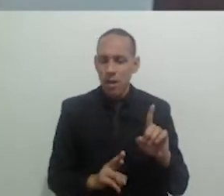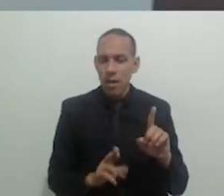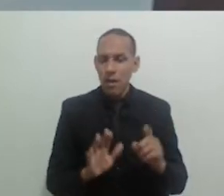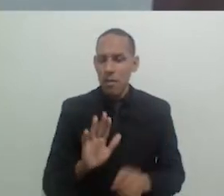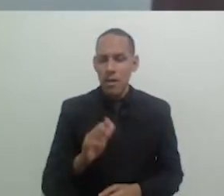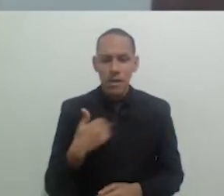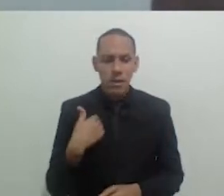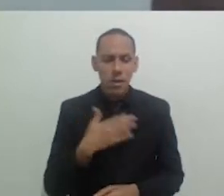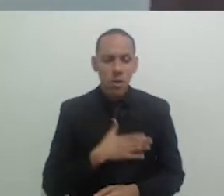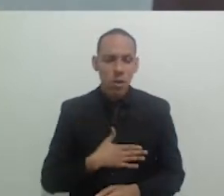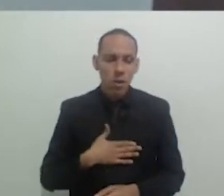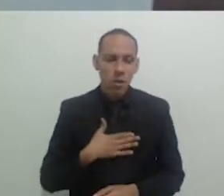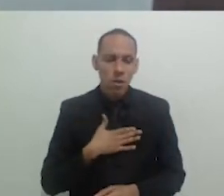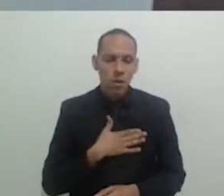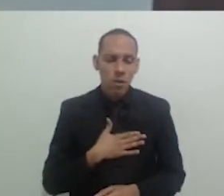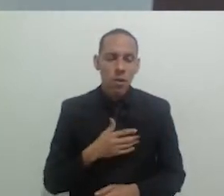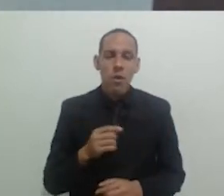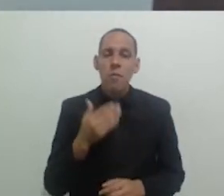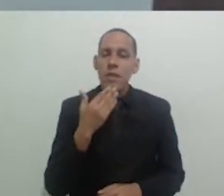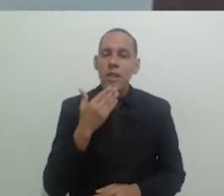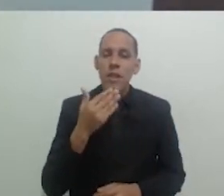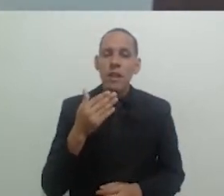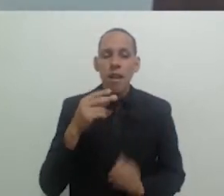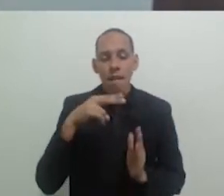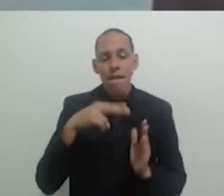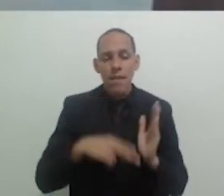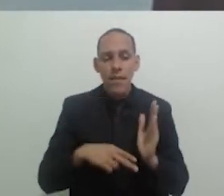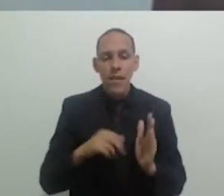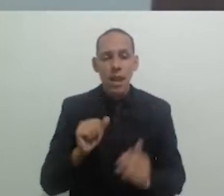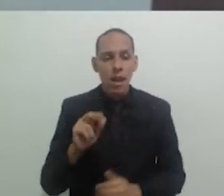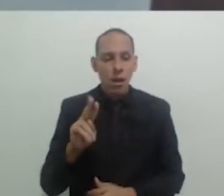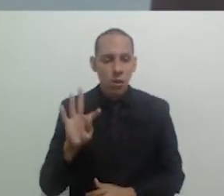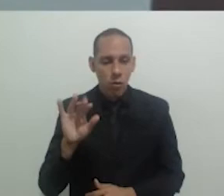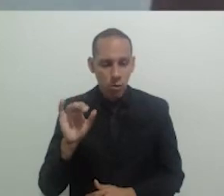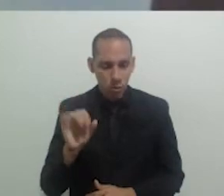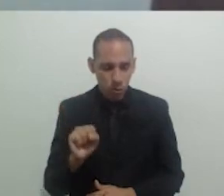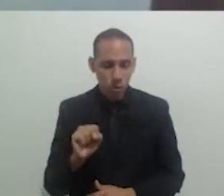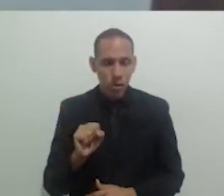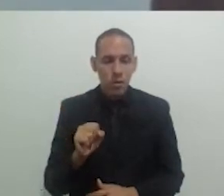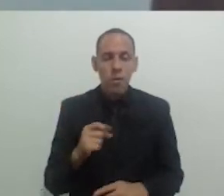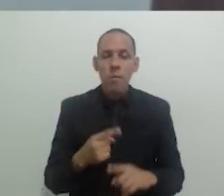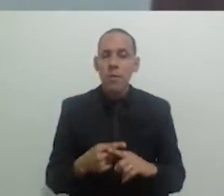de pedir vista dos autos, porque, inclusive, envolve